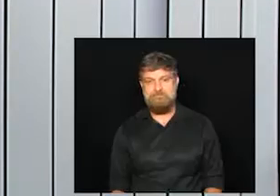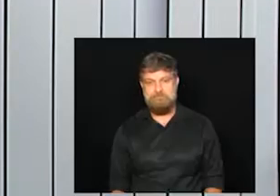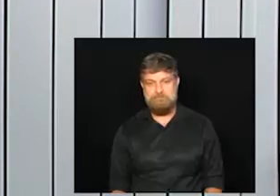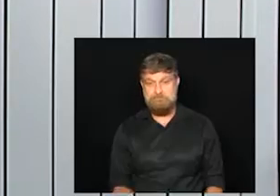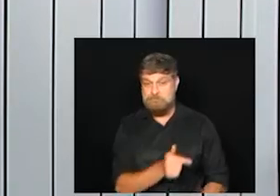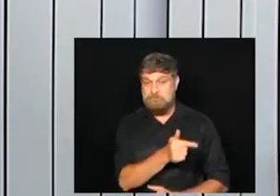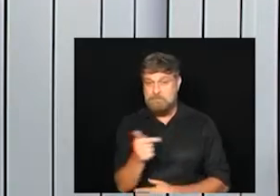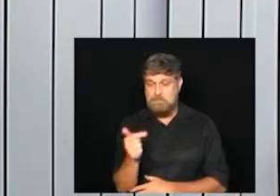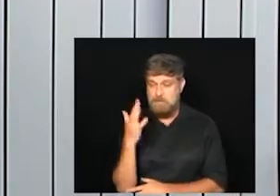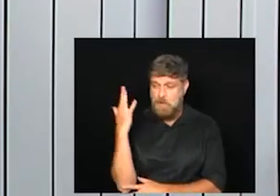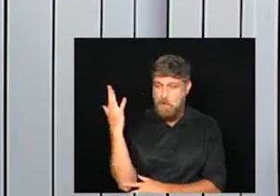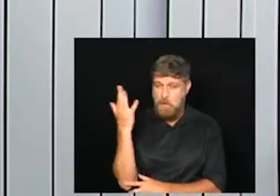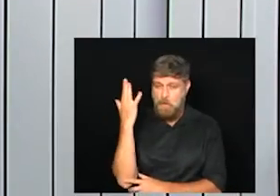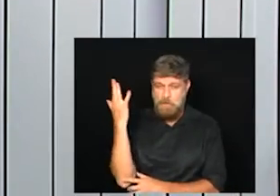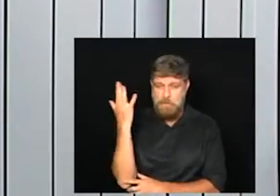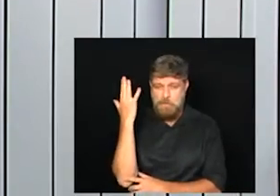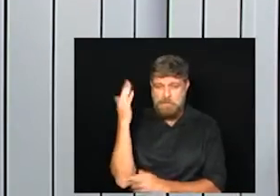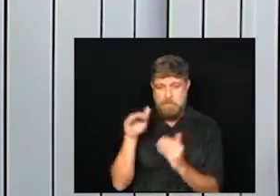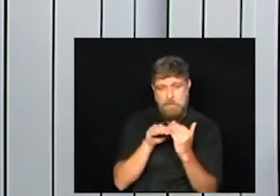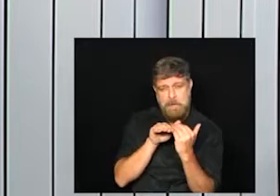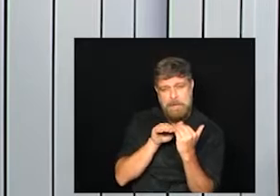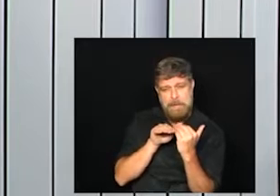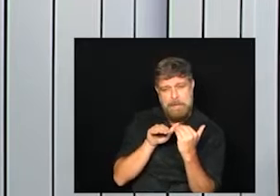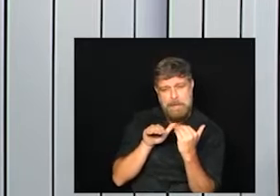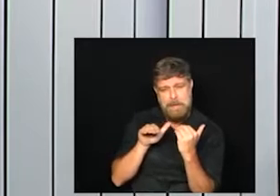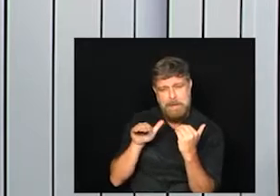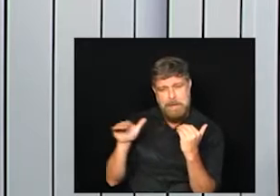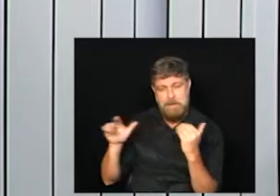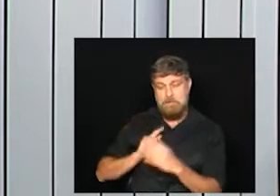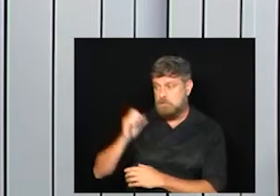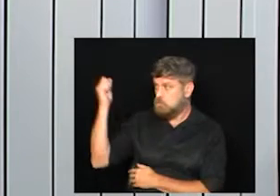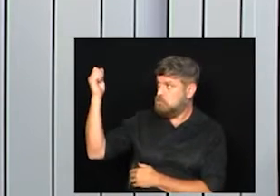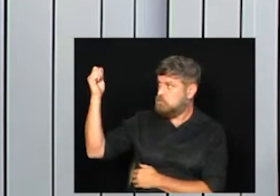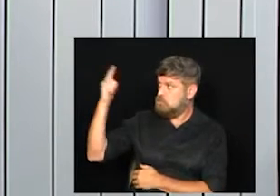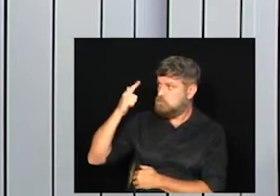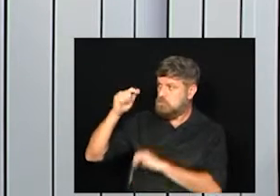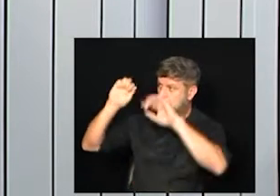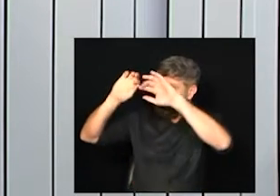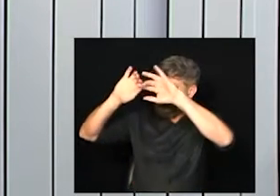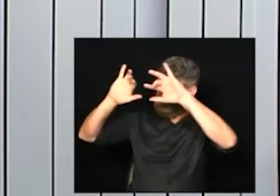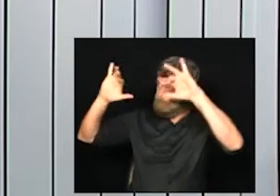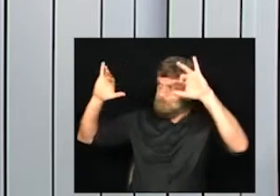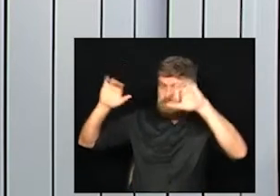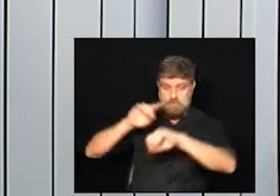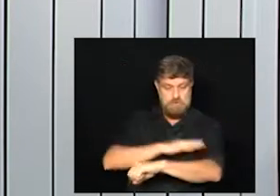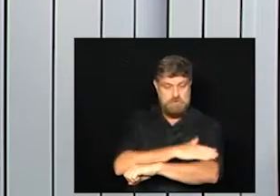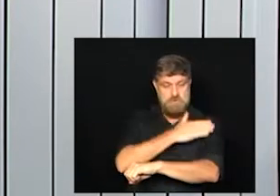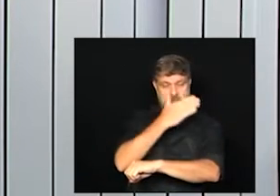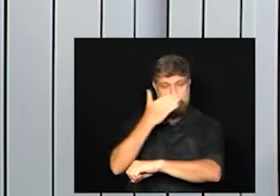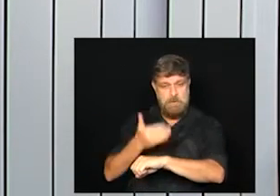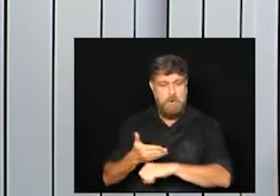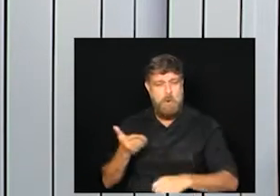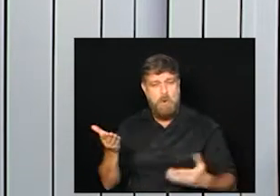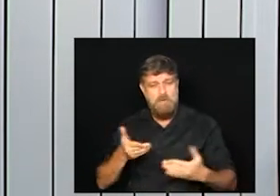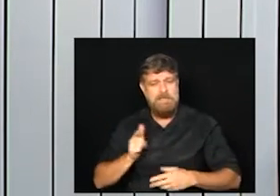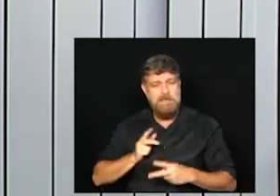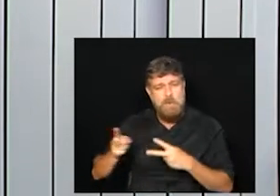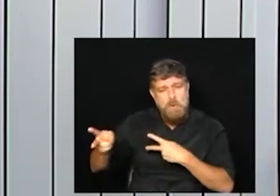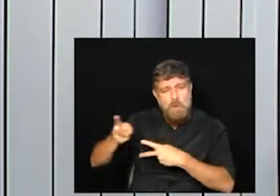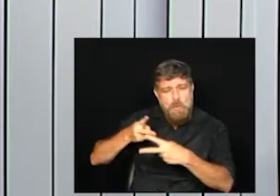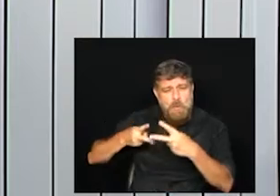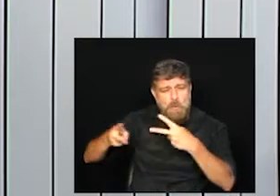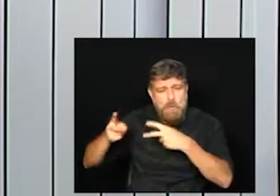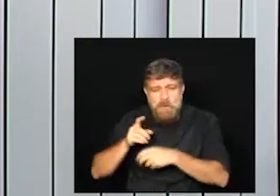Semana de tempo estável aqui em Campinas, com o sol aparecendo durante todo o dia. Hoje com um vento um pouco